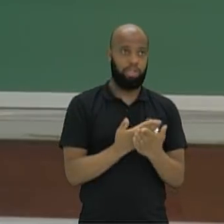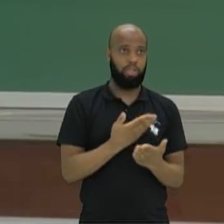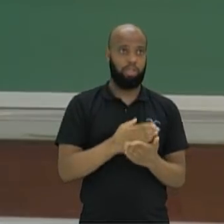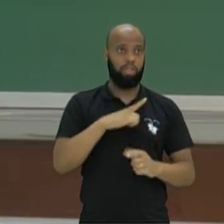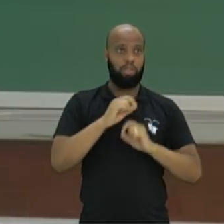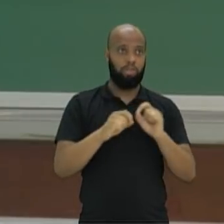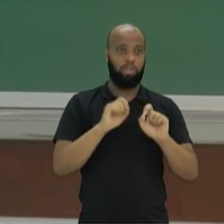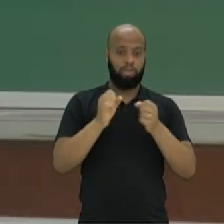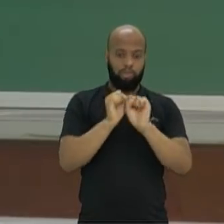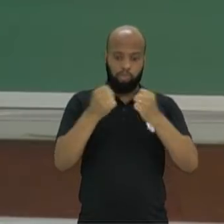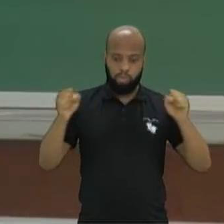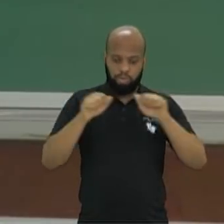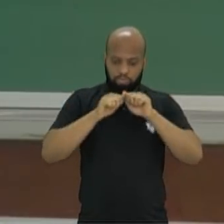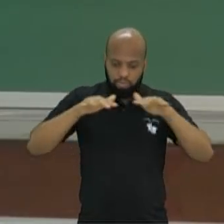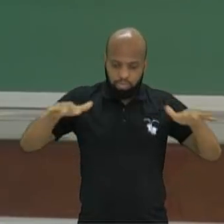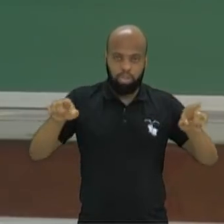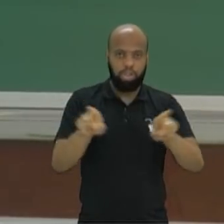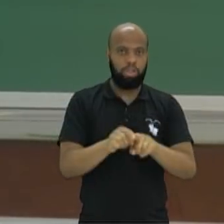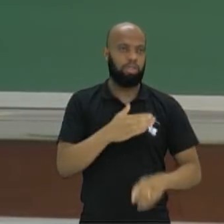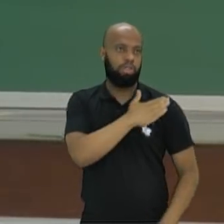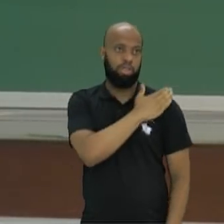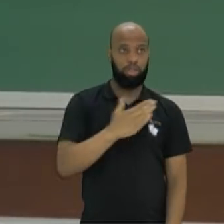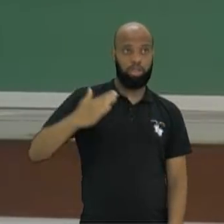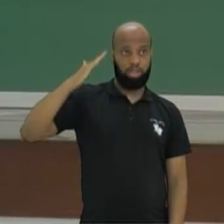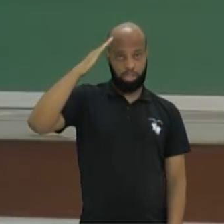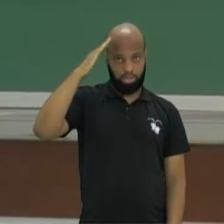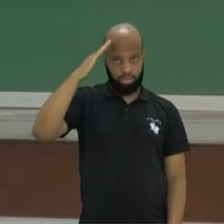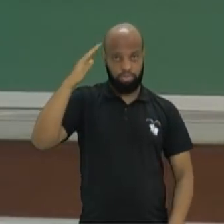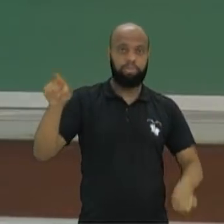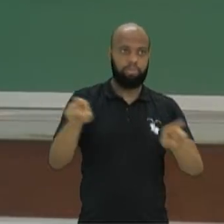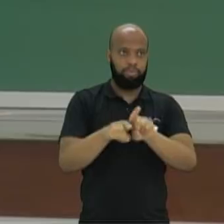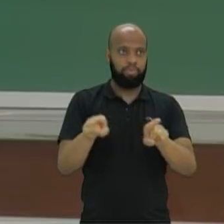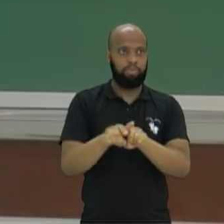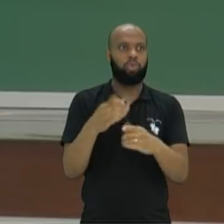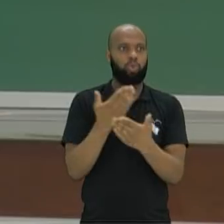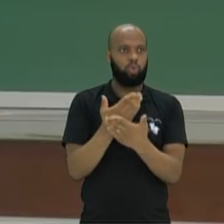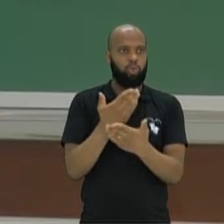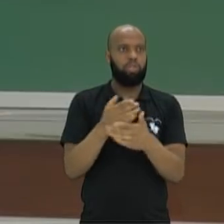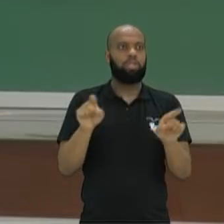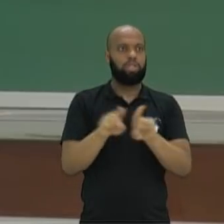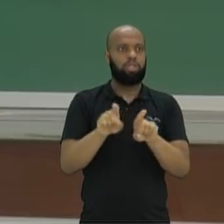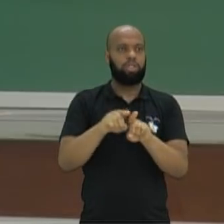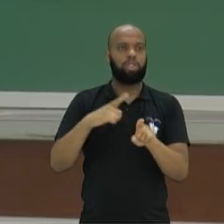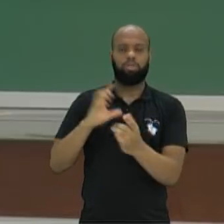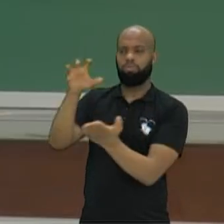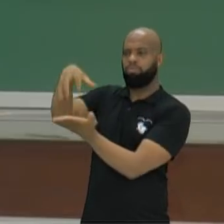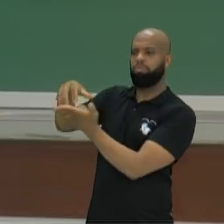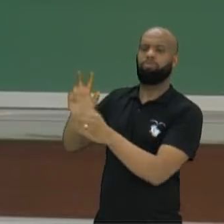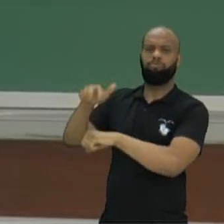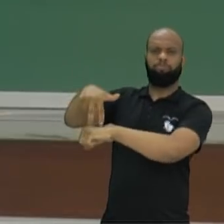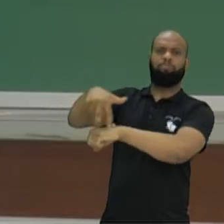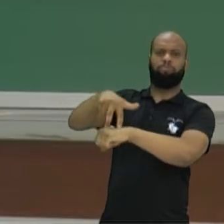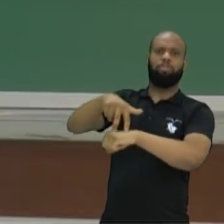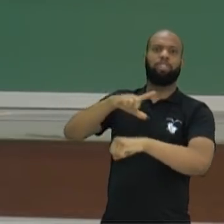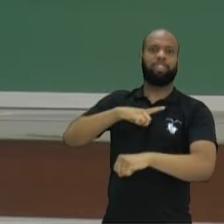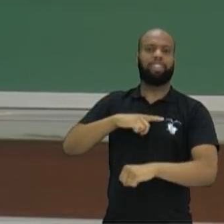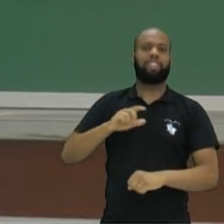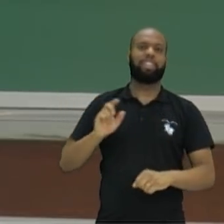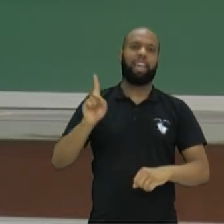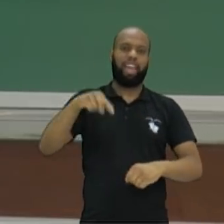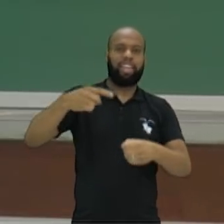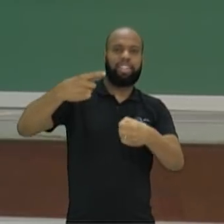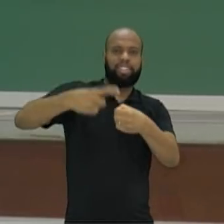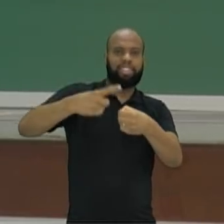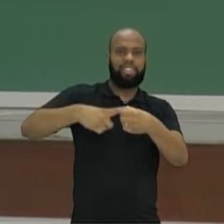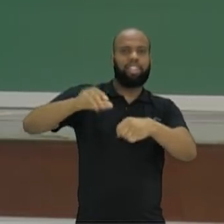da expansão territorial, os soldados, os fortes, chamadas fortalezas. Inclusive, eu vou trazer uma história bem bacana sobre a cidade de Fortaleza, capital